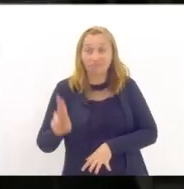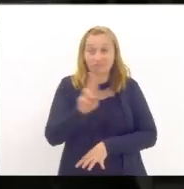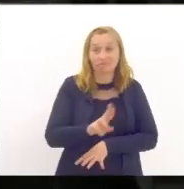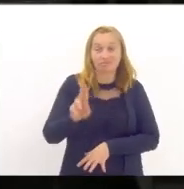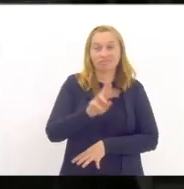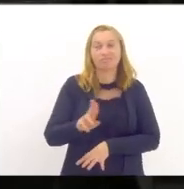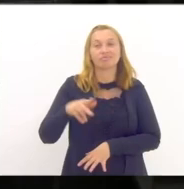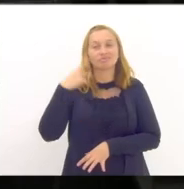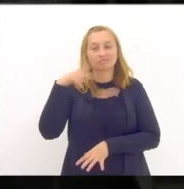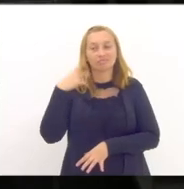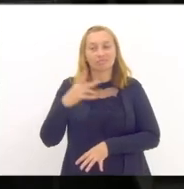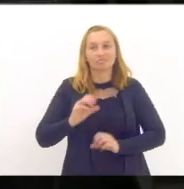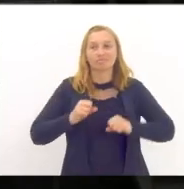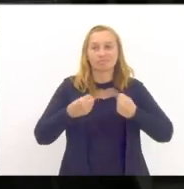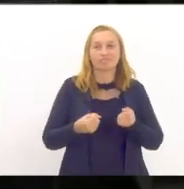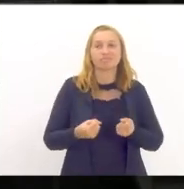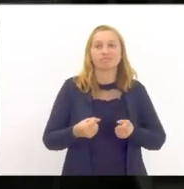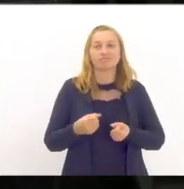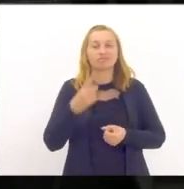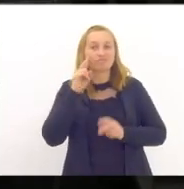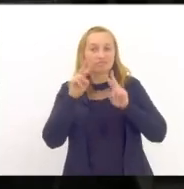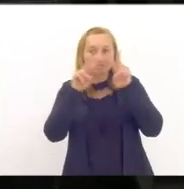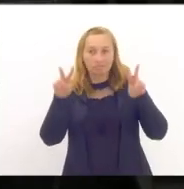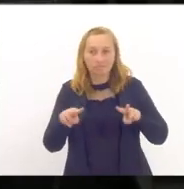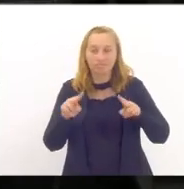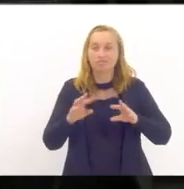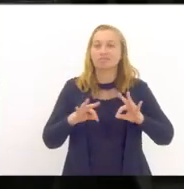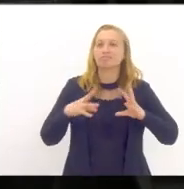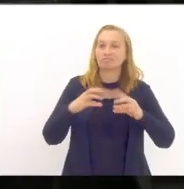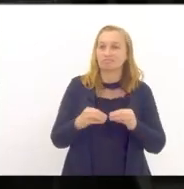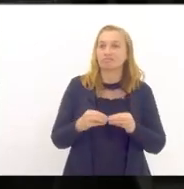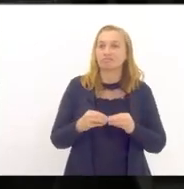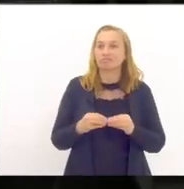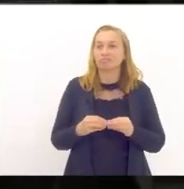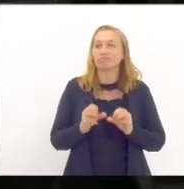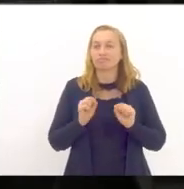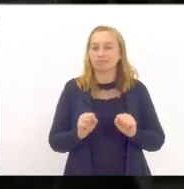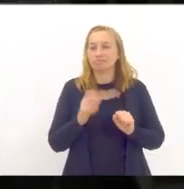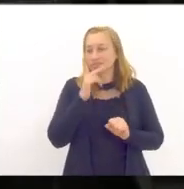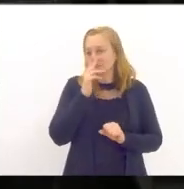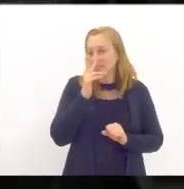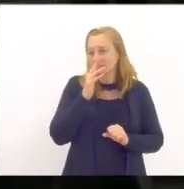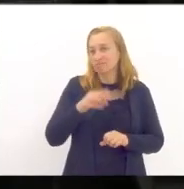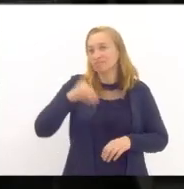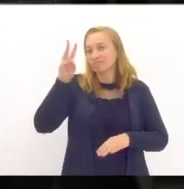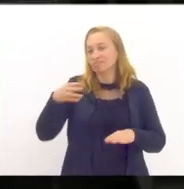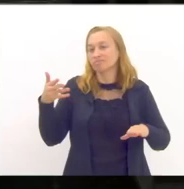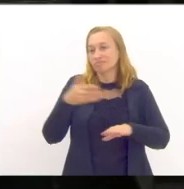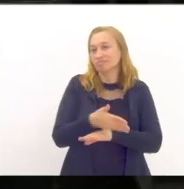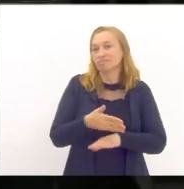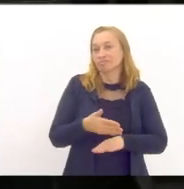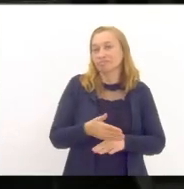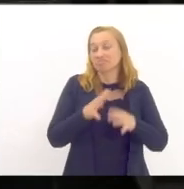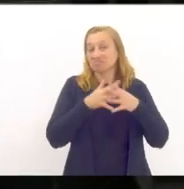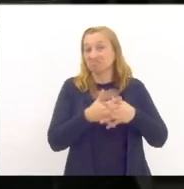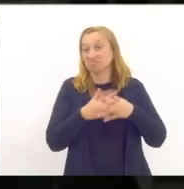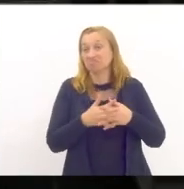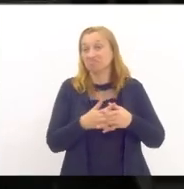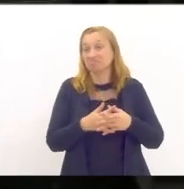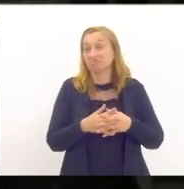pelos parlamentares para defender os seus pontos de vista. Tudo isso pode parecer, para quem chega de fora, uma grande confusão.